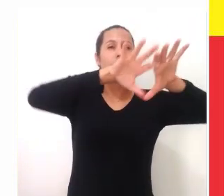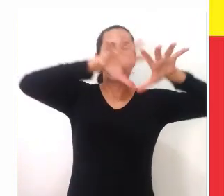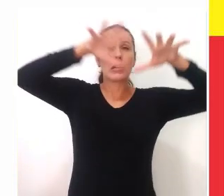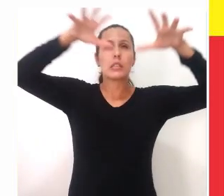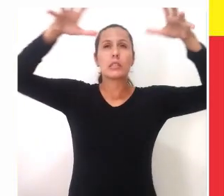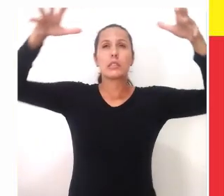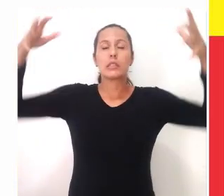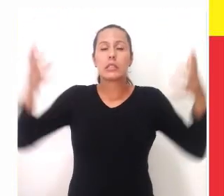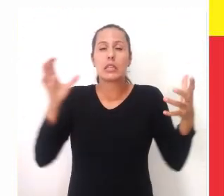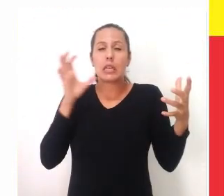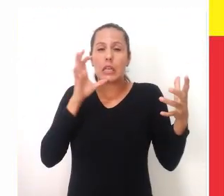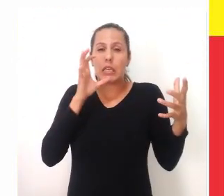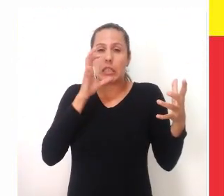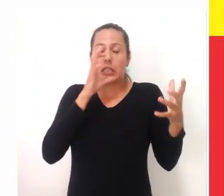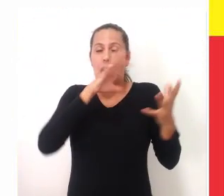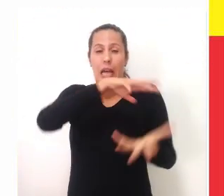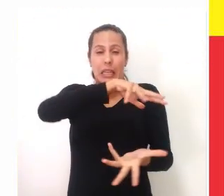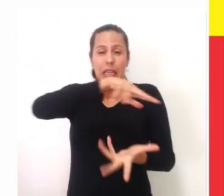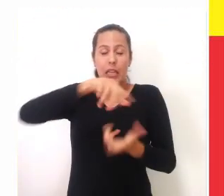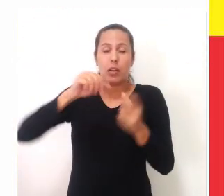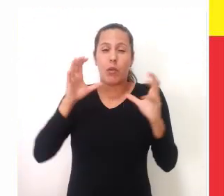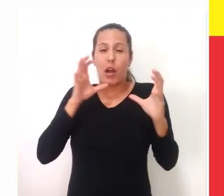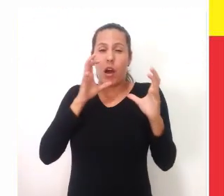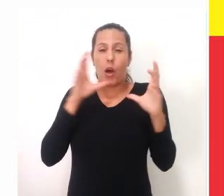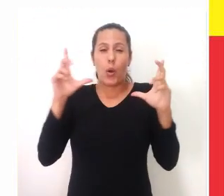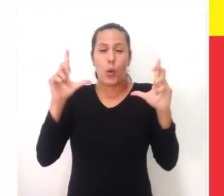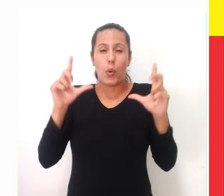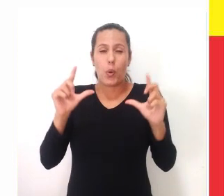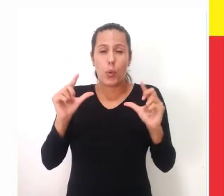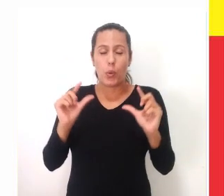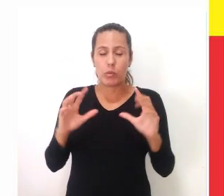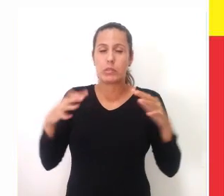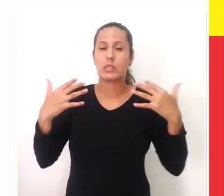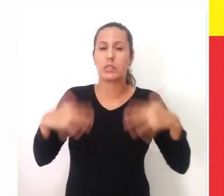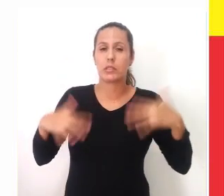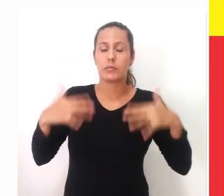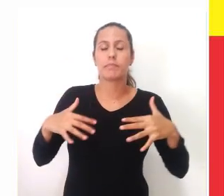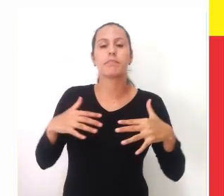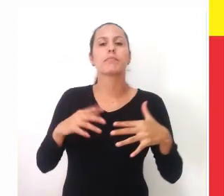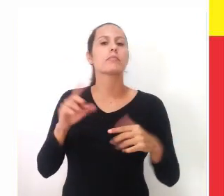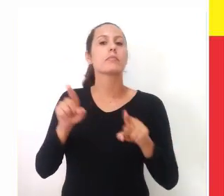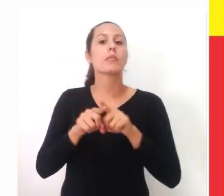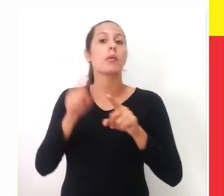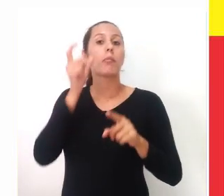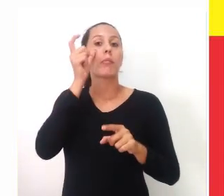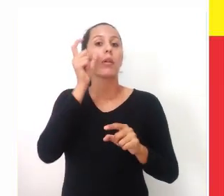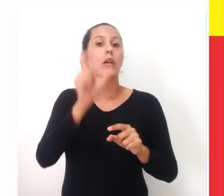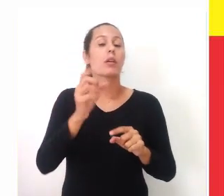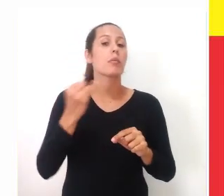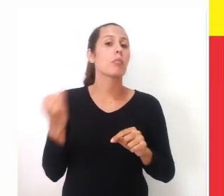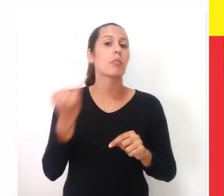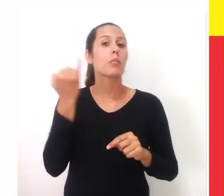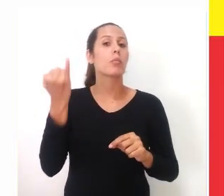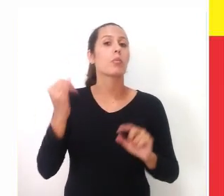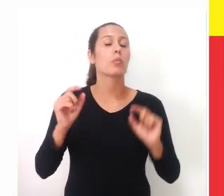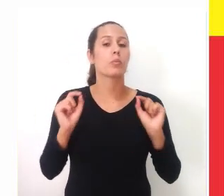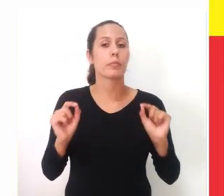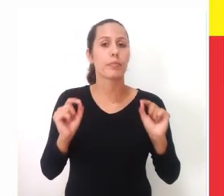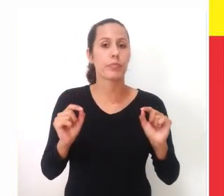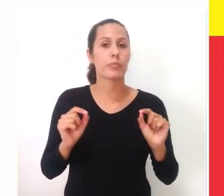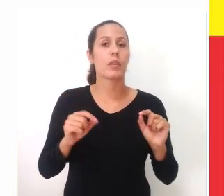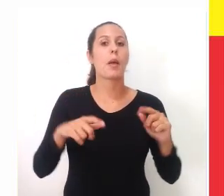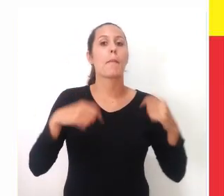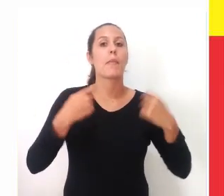carbono, para contribuir com o aquecimento global e também seria muito